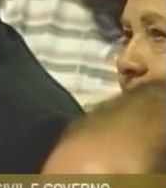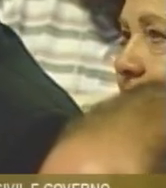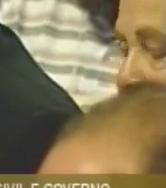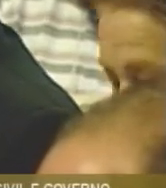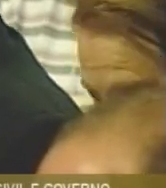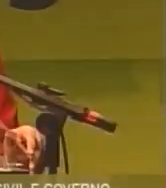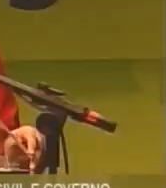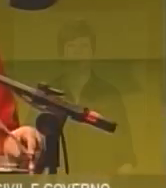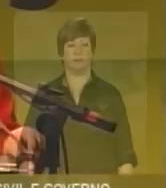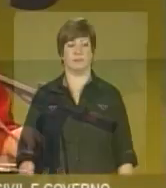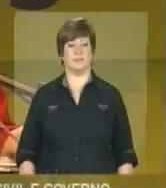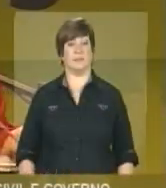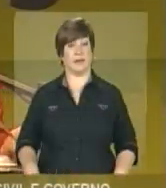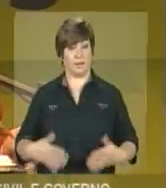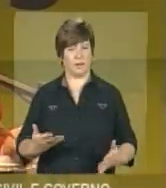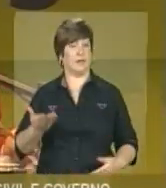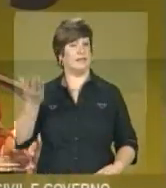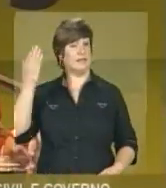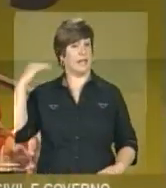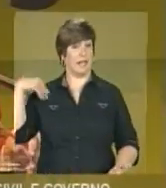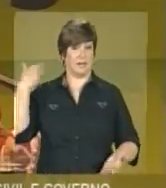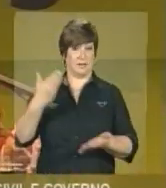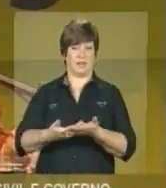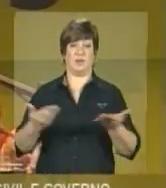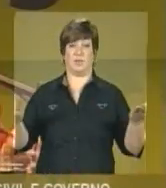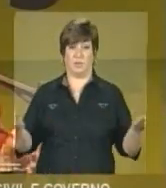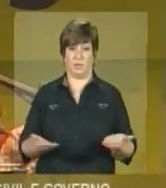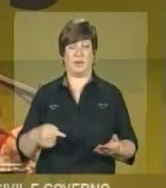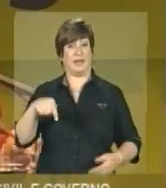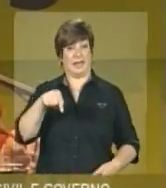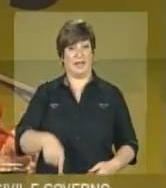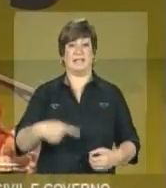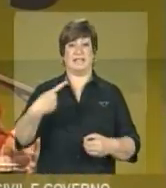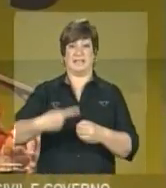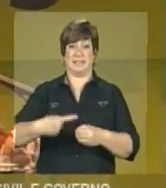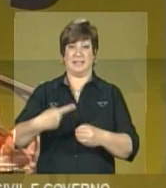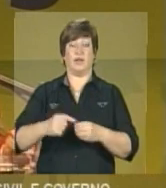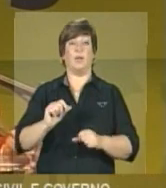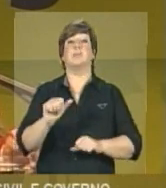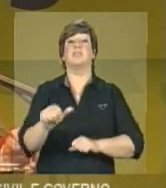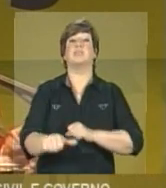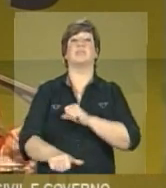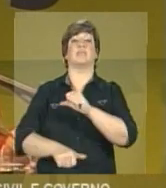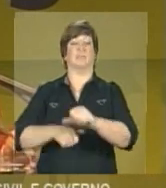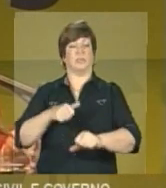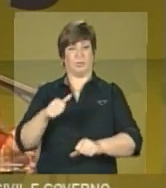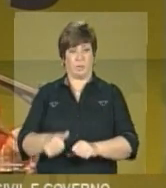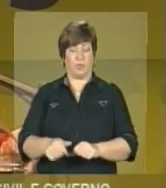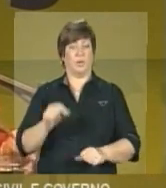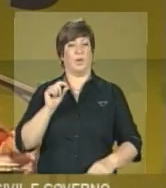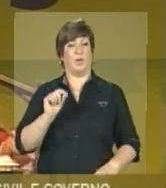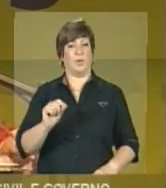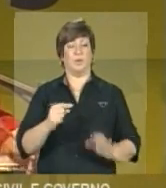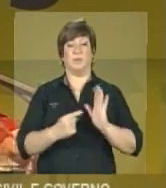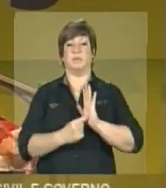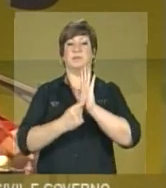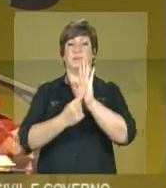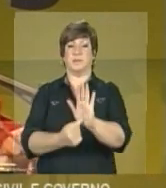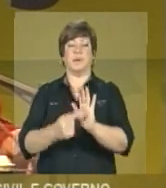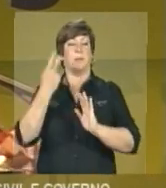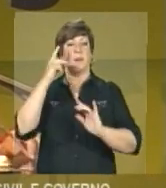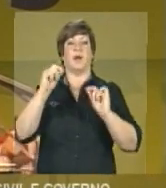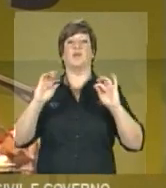Desde então, esta cidade transformou-se em referência